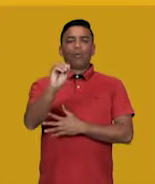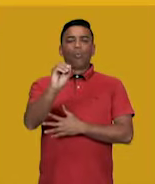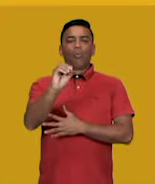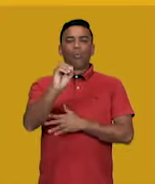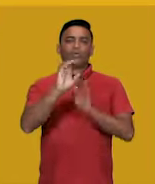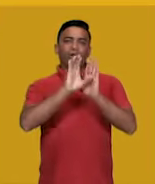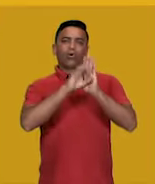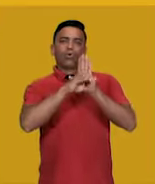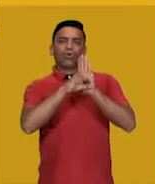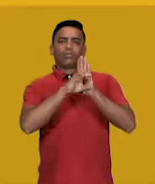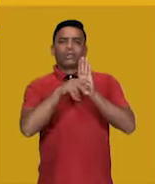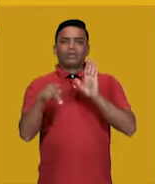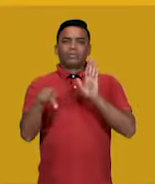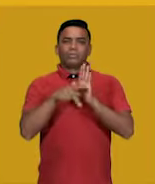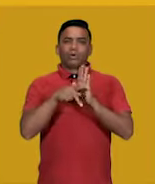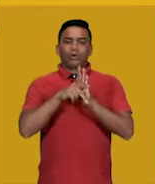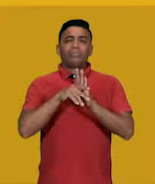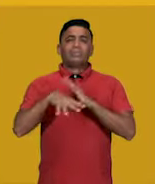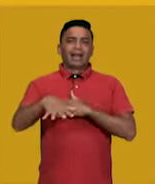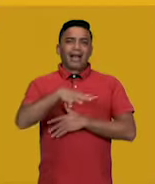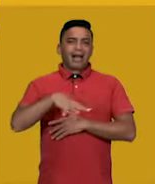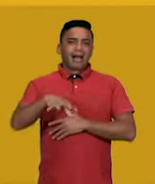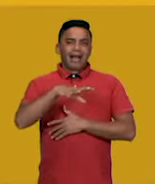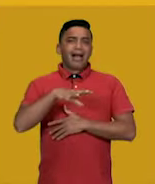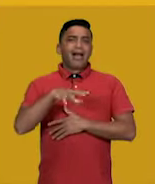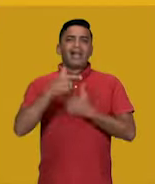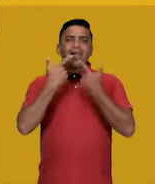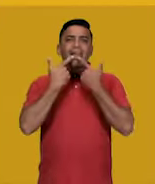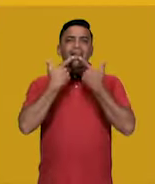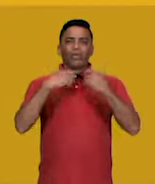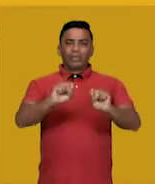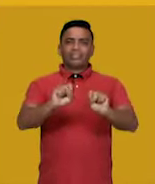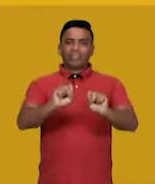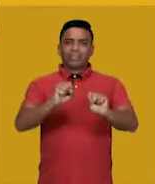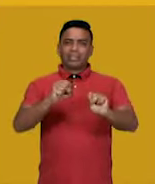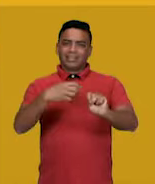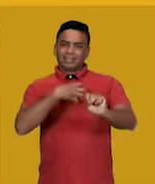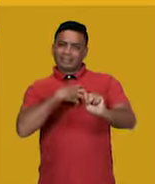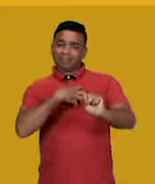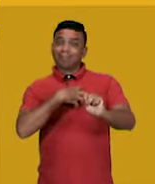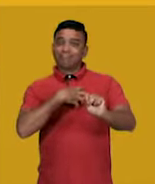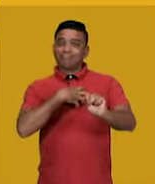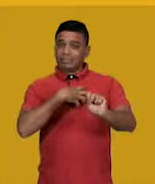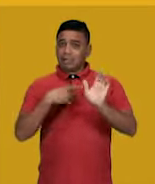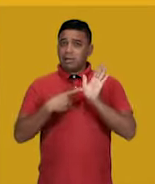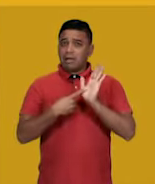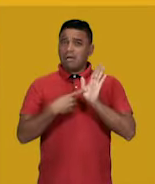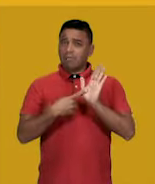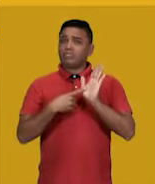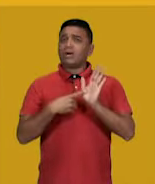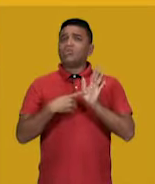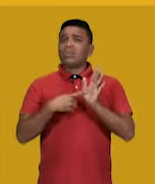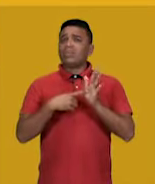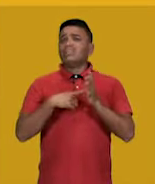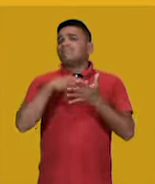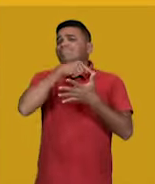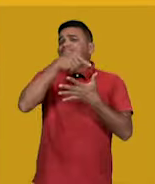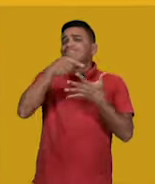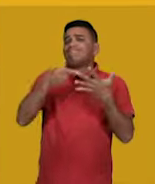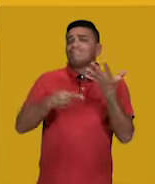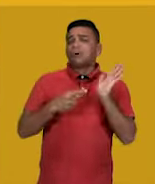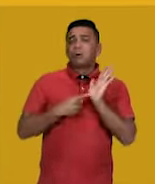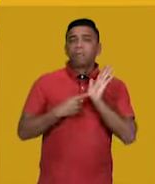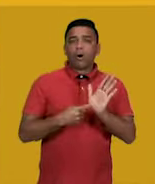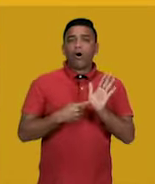conceito advindo da ciência linguística para definir os mecanismos discursivos que apresentam